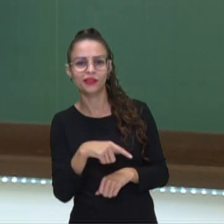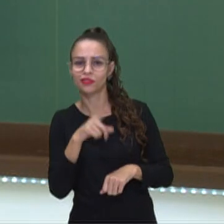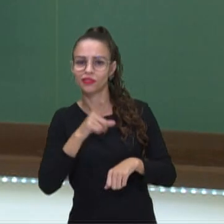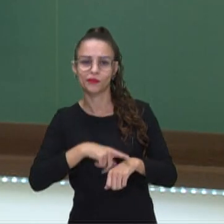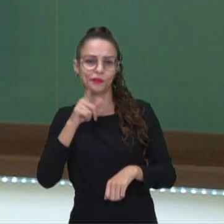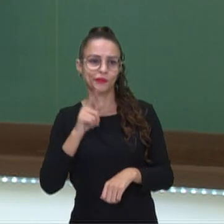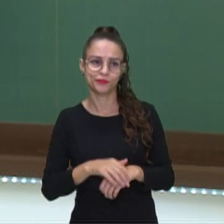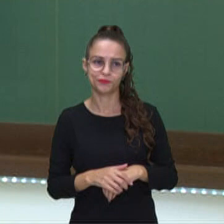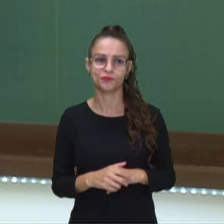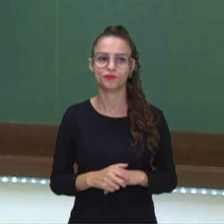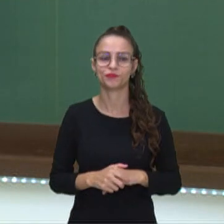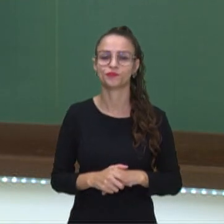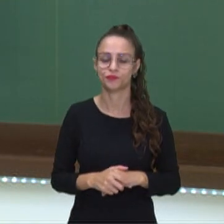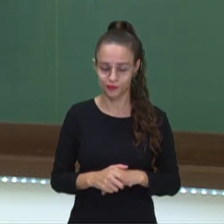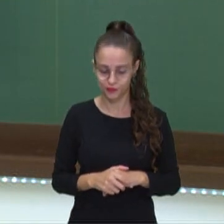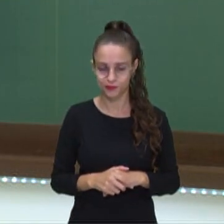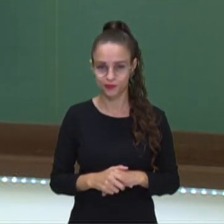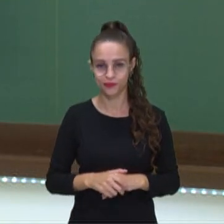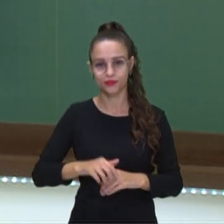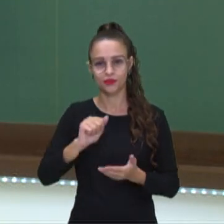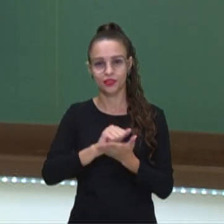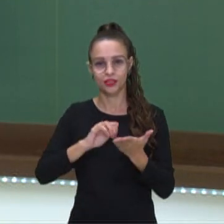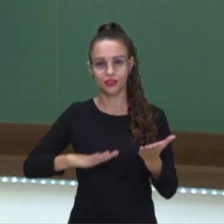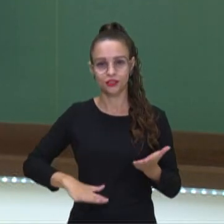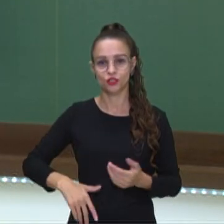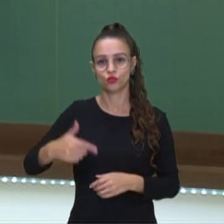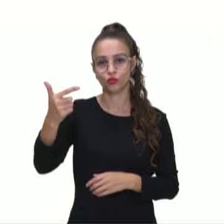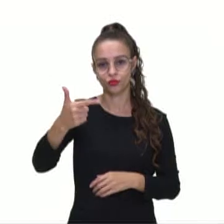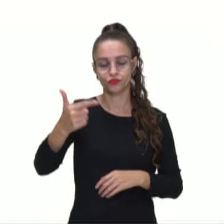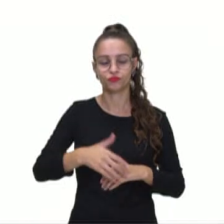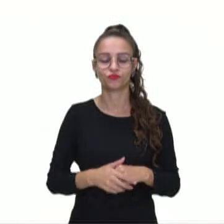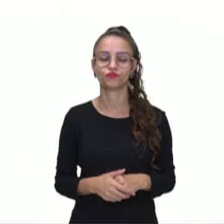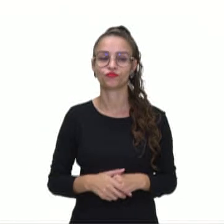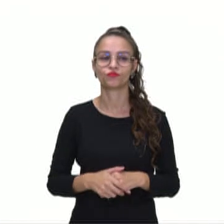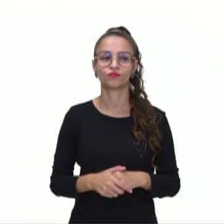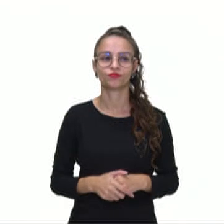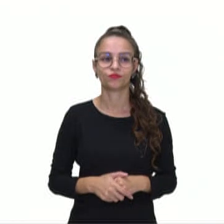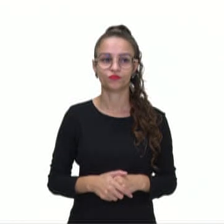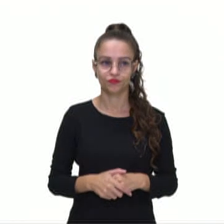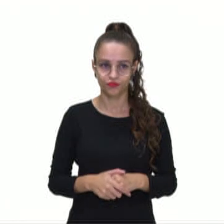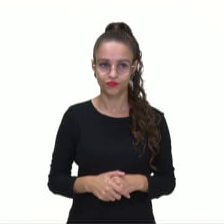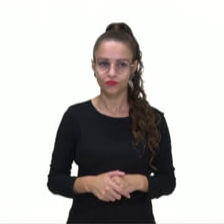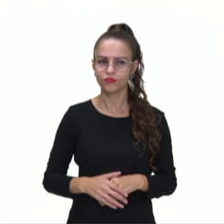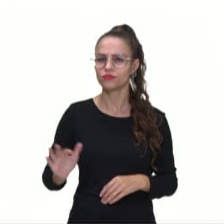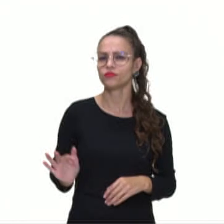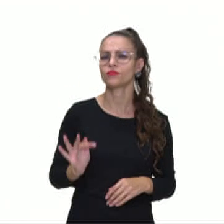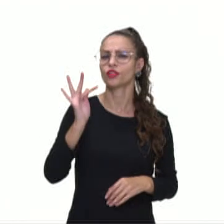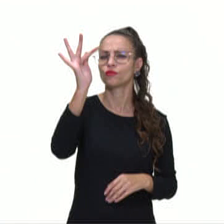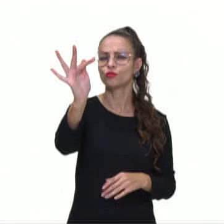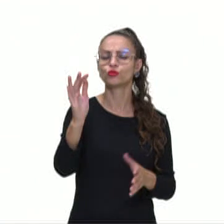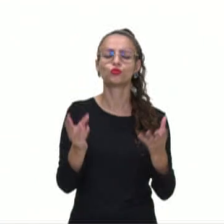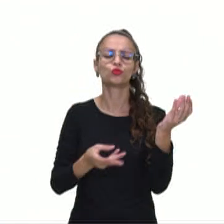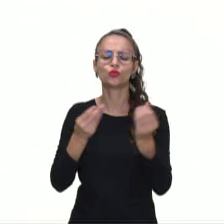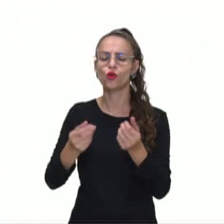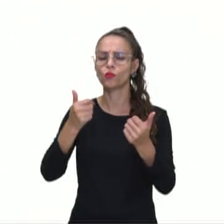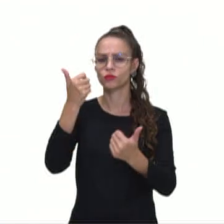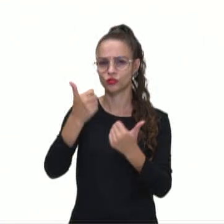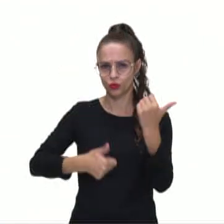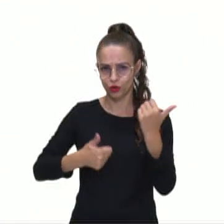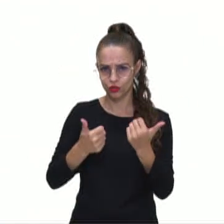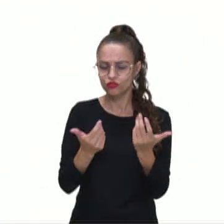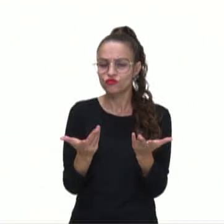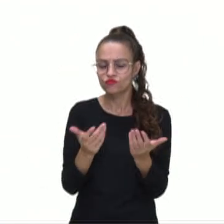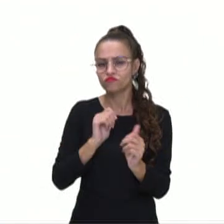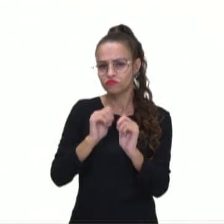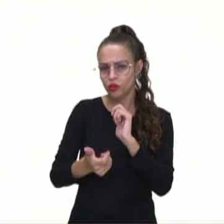praticamente em tempo real, tá? Segundo exercício nosso, enquanto ao futuro dos esportes de invasão, depois de